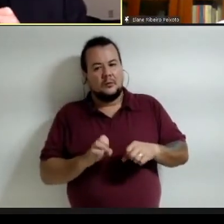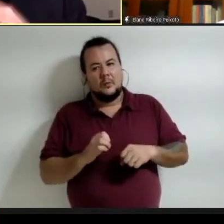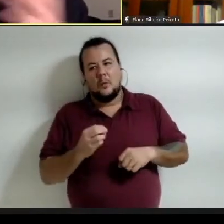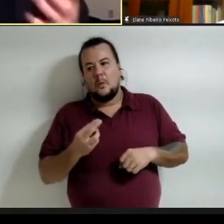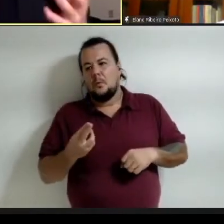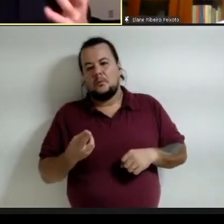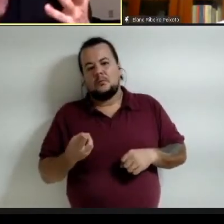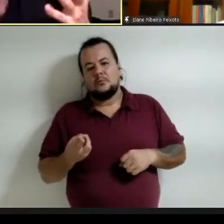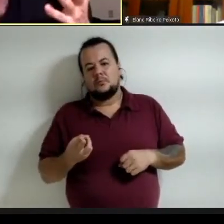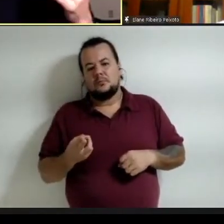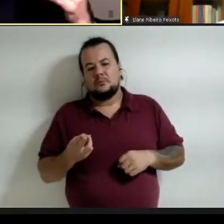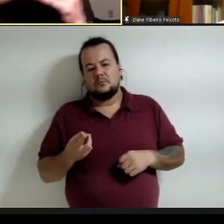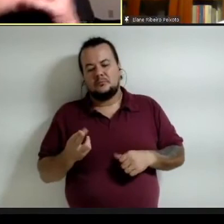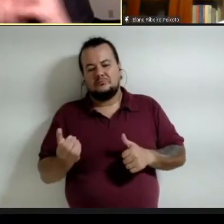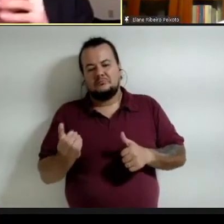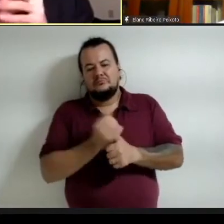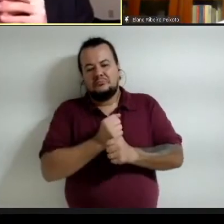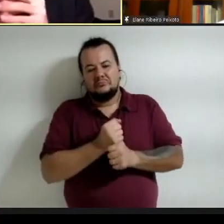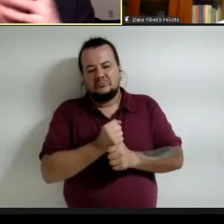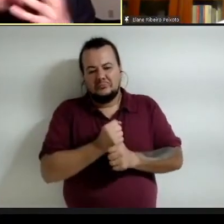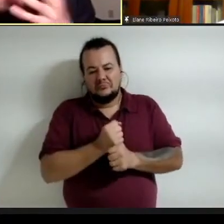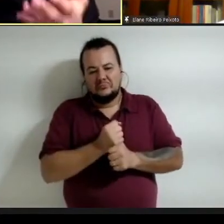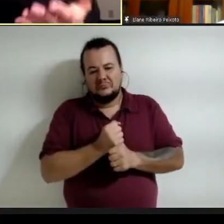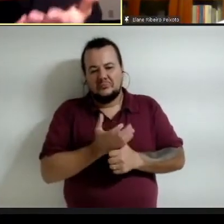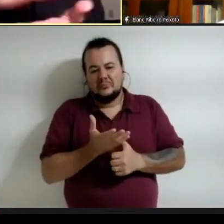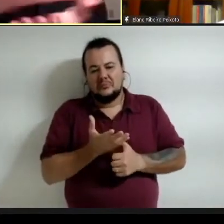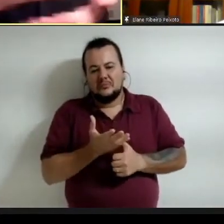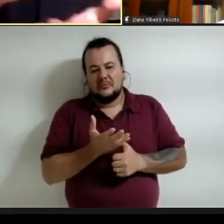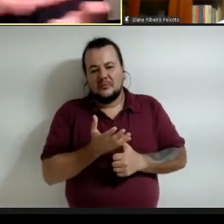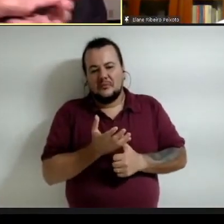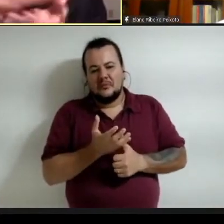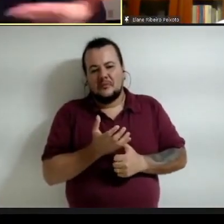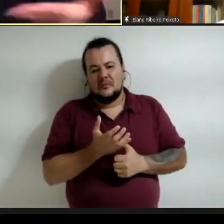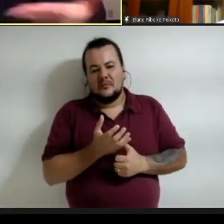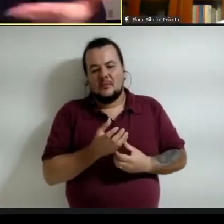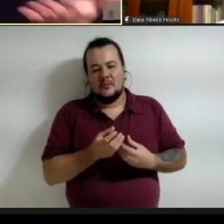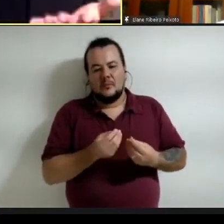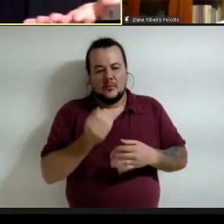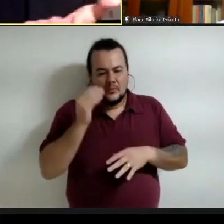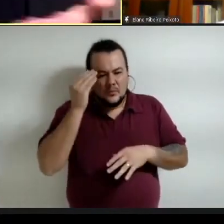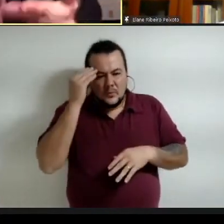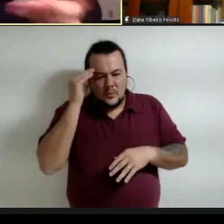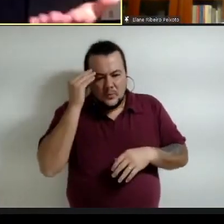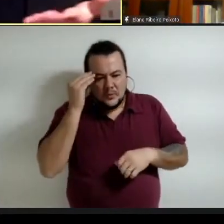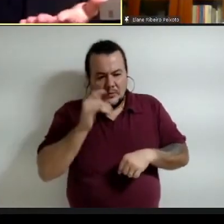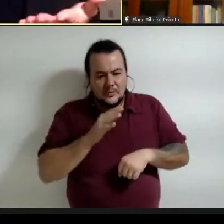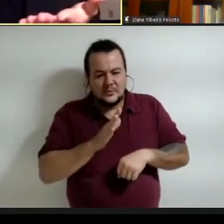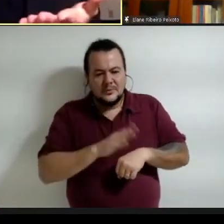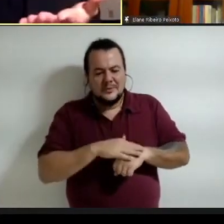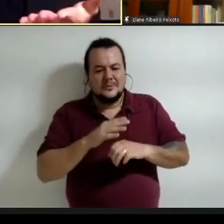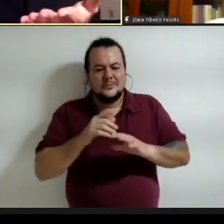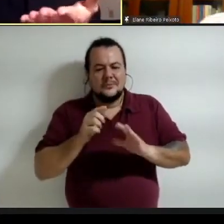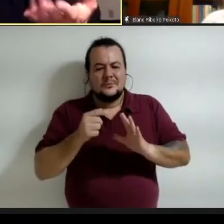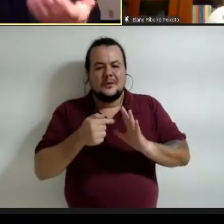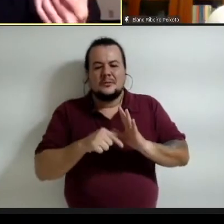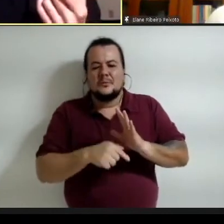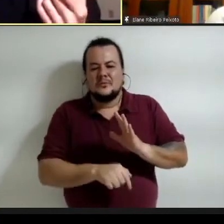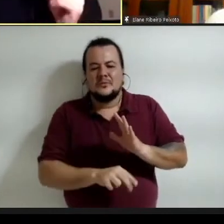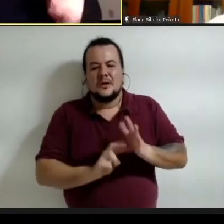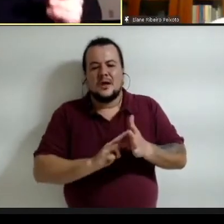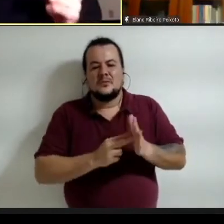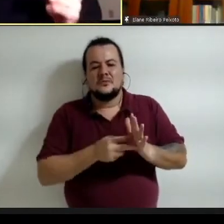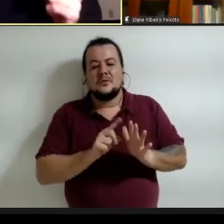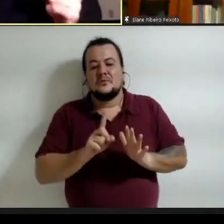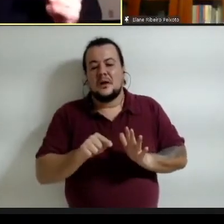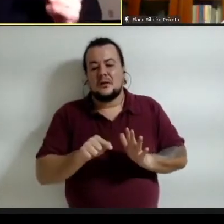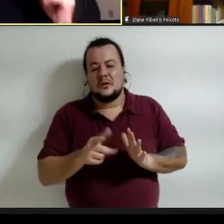ou é substituída por um entendimento muito mais fluido do que aquilo significa.